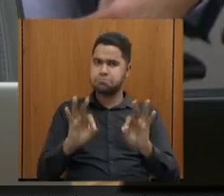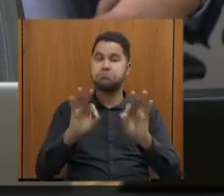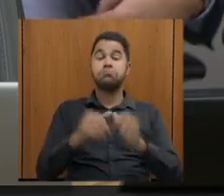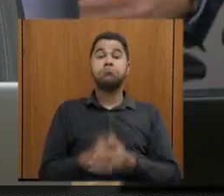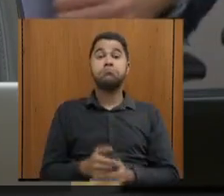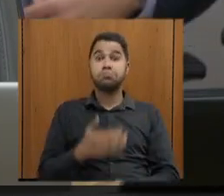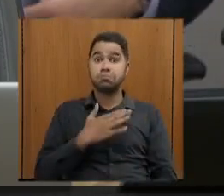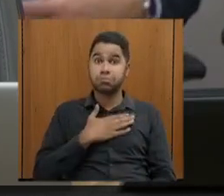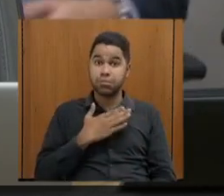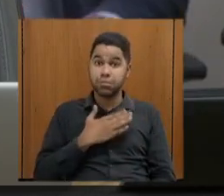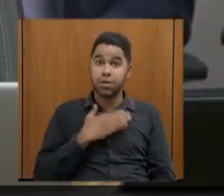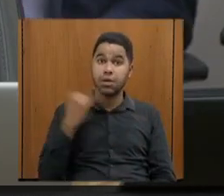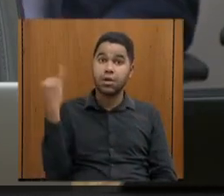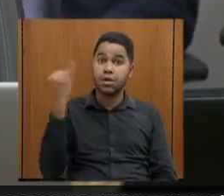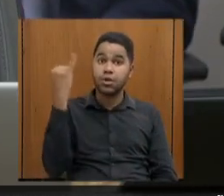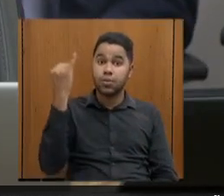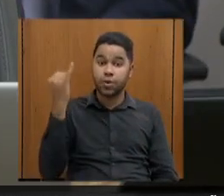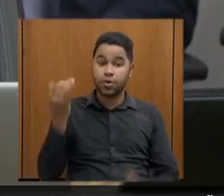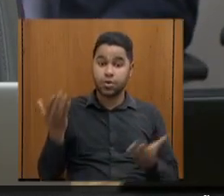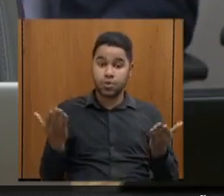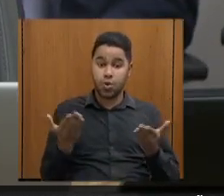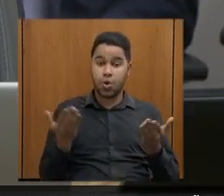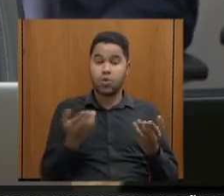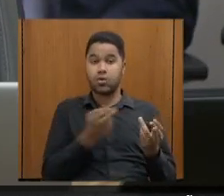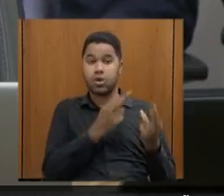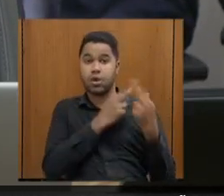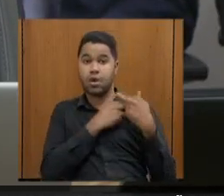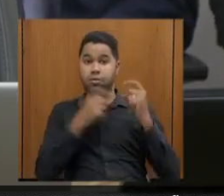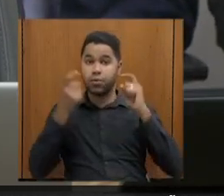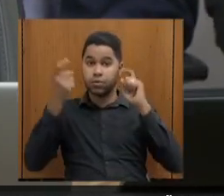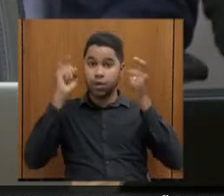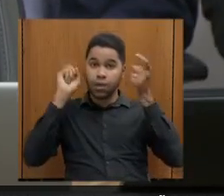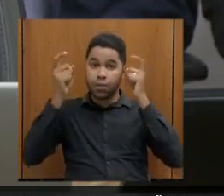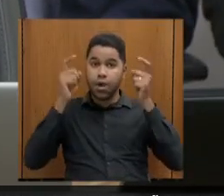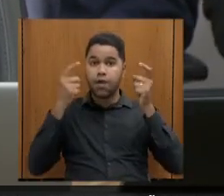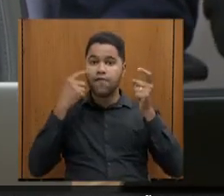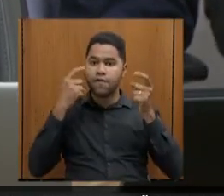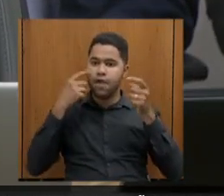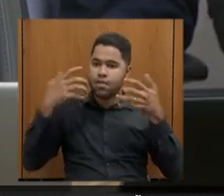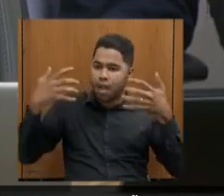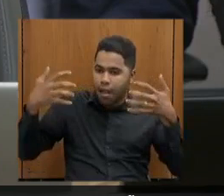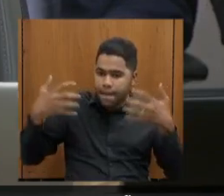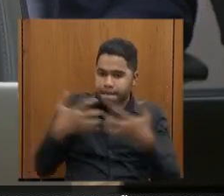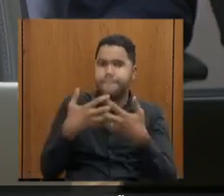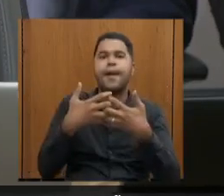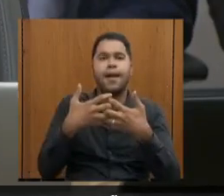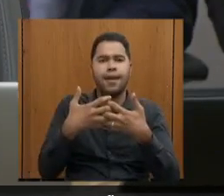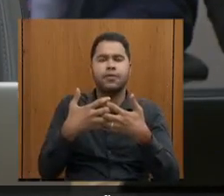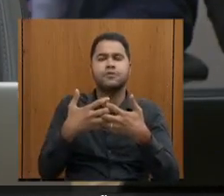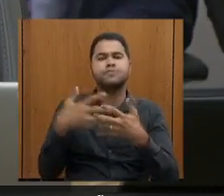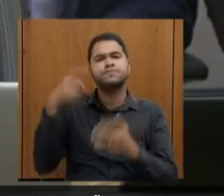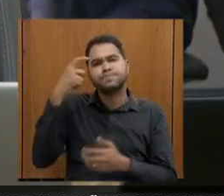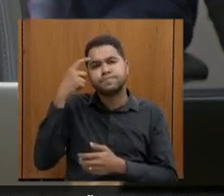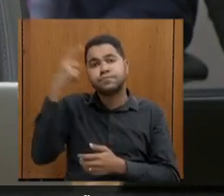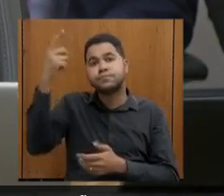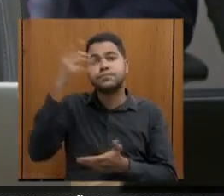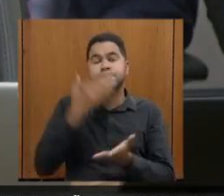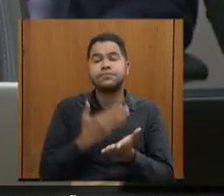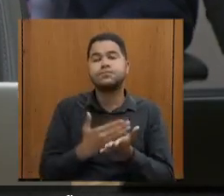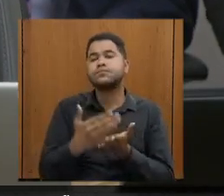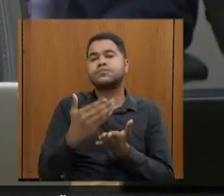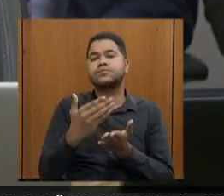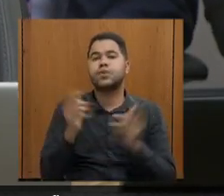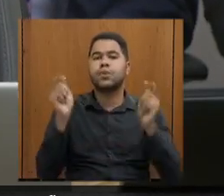é muito importante está conduzindo essa reunião e vendo essa integração porque a ideia Inicial seria